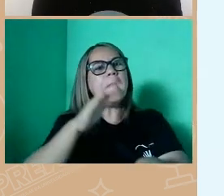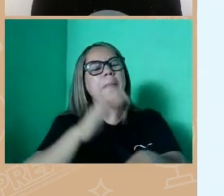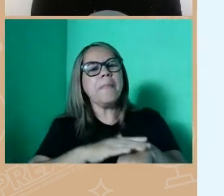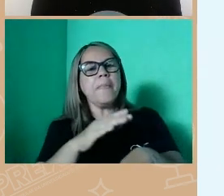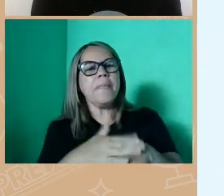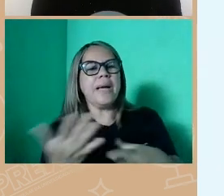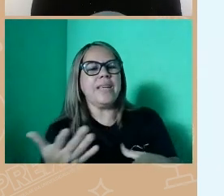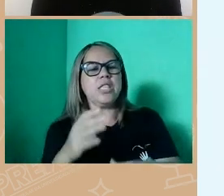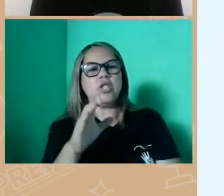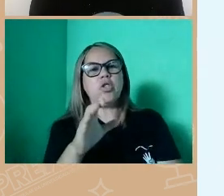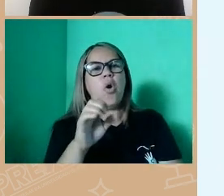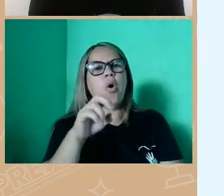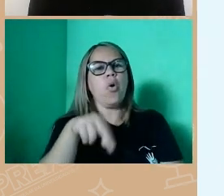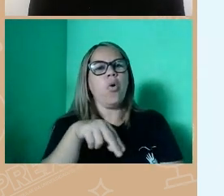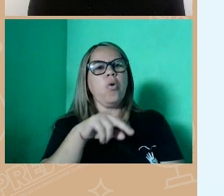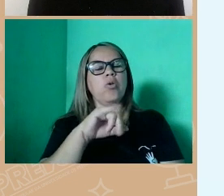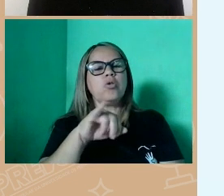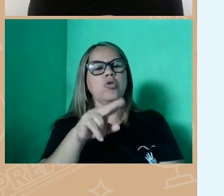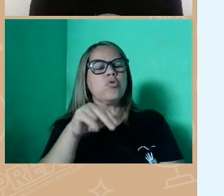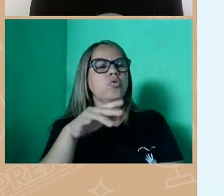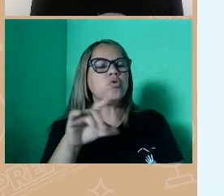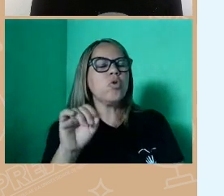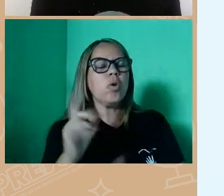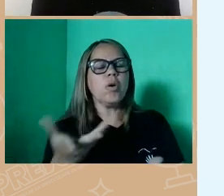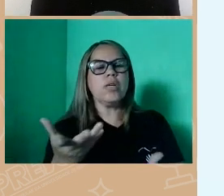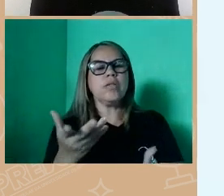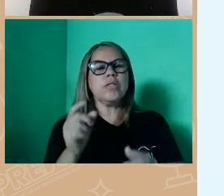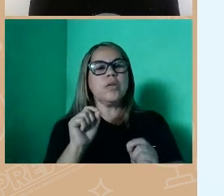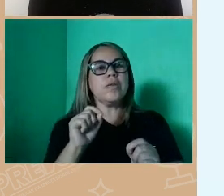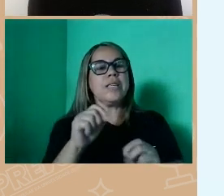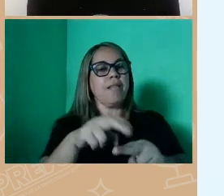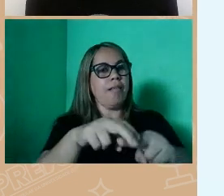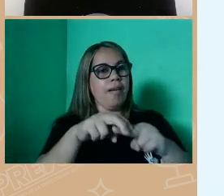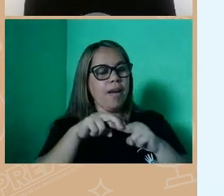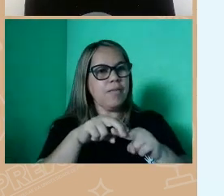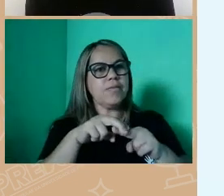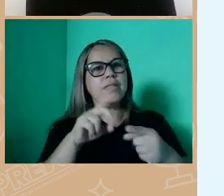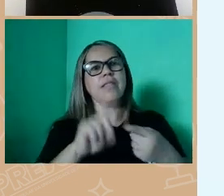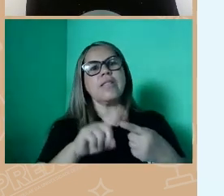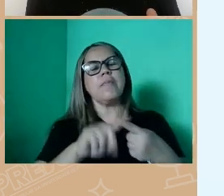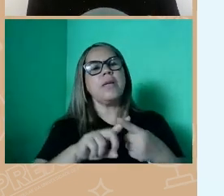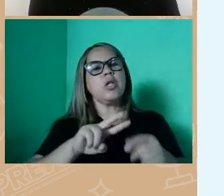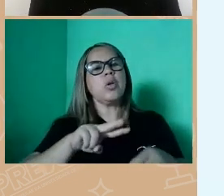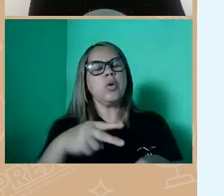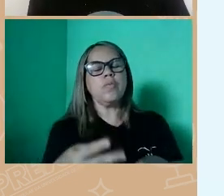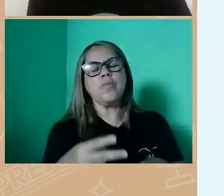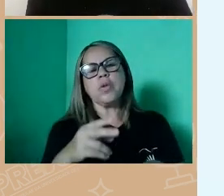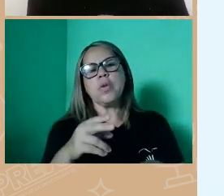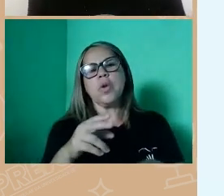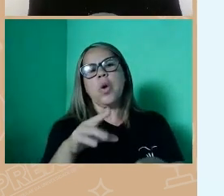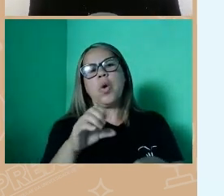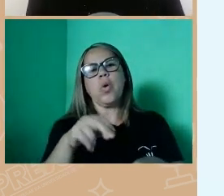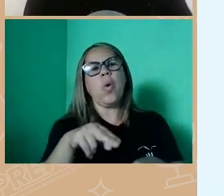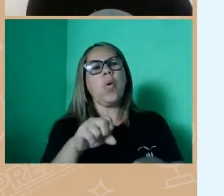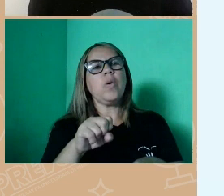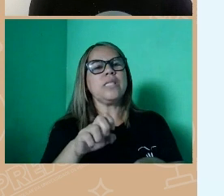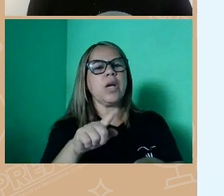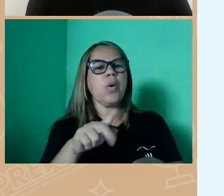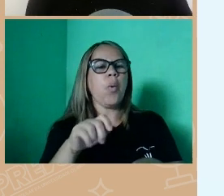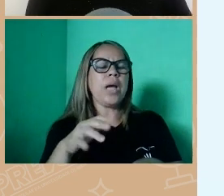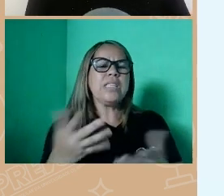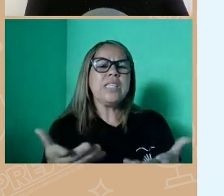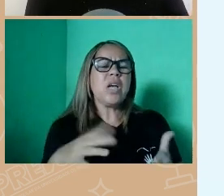conjunções que a gente está usando aqui, são conjunções de causa e de consequência qual é a causa?